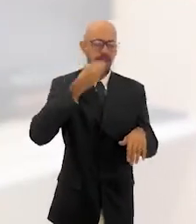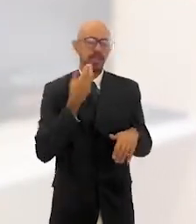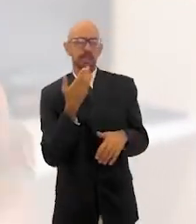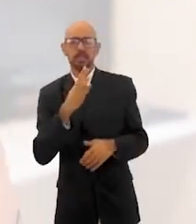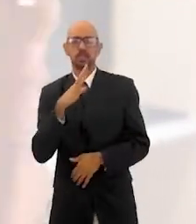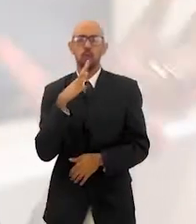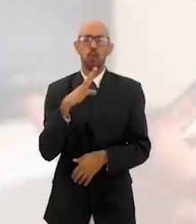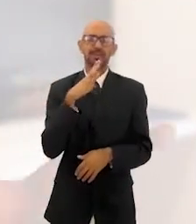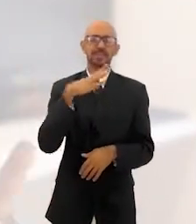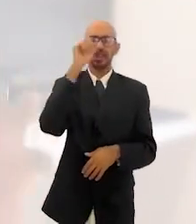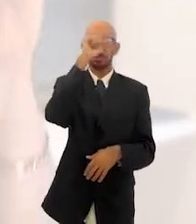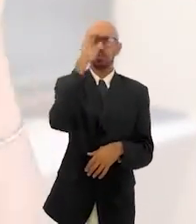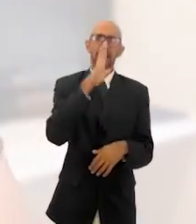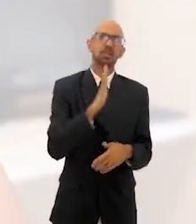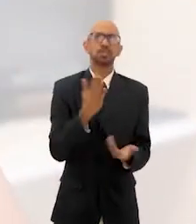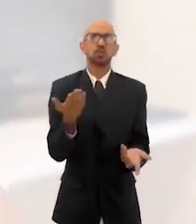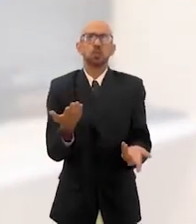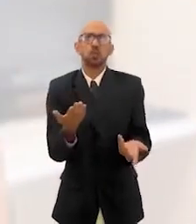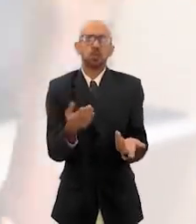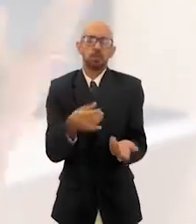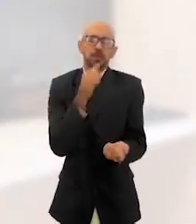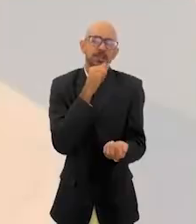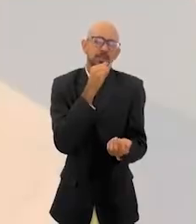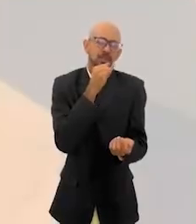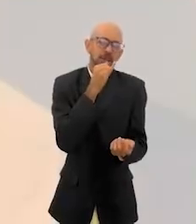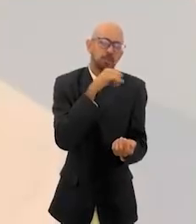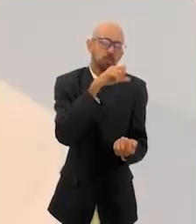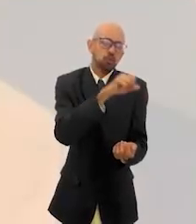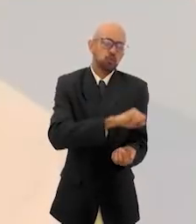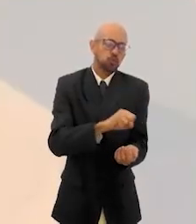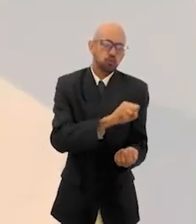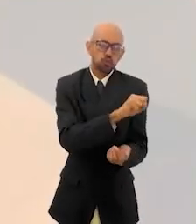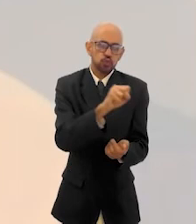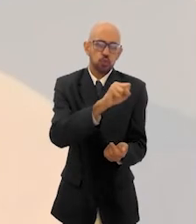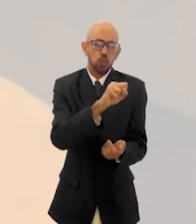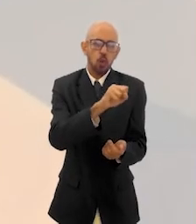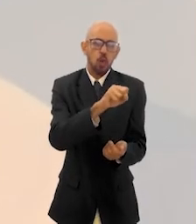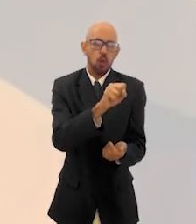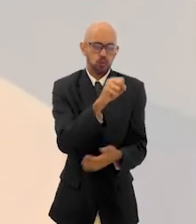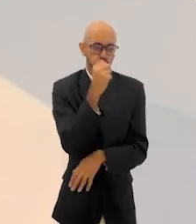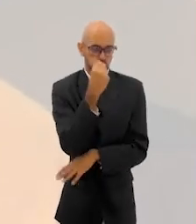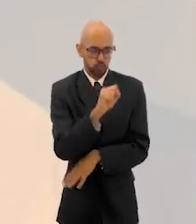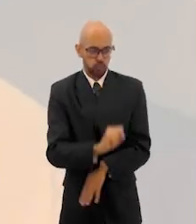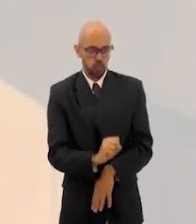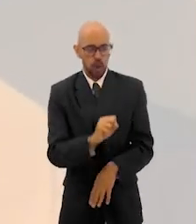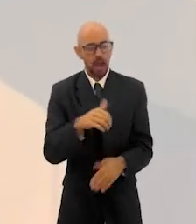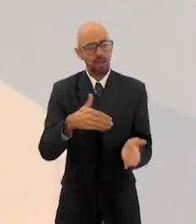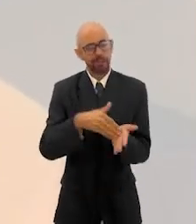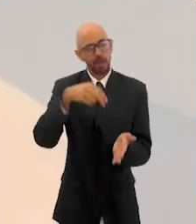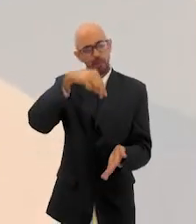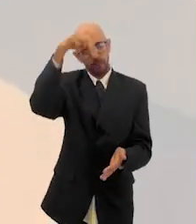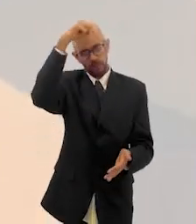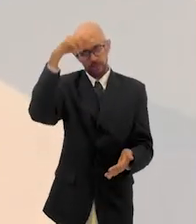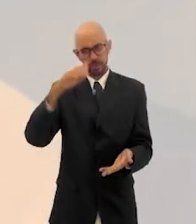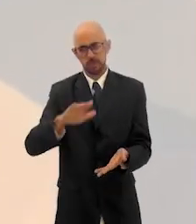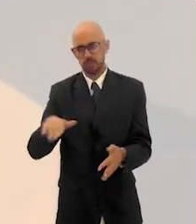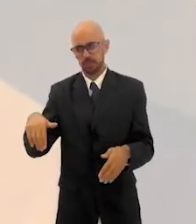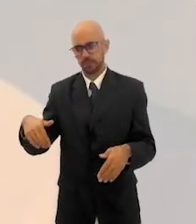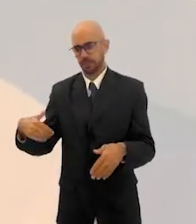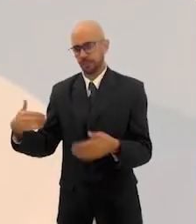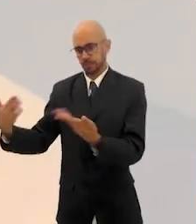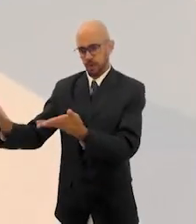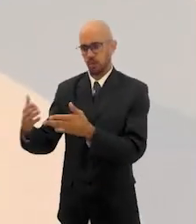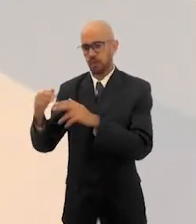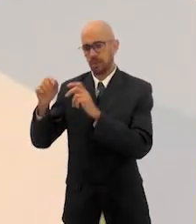de conhecer o Brasil assim, vamos dizer, de ponta a ponta? Olha, eu posso dizer hoje o que mais pesa